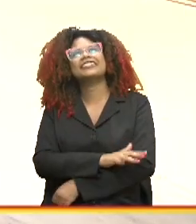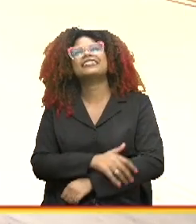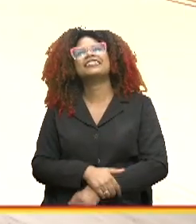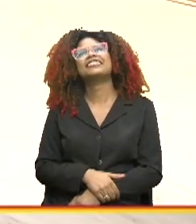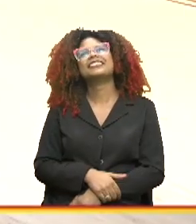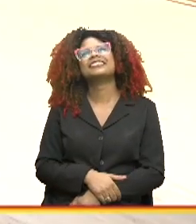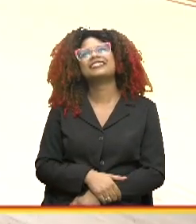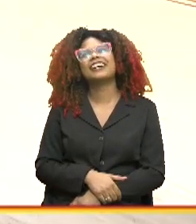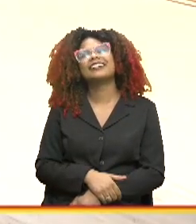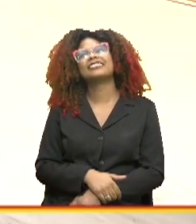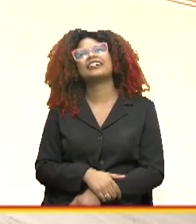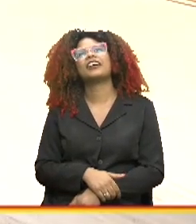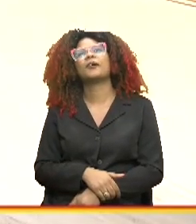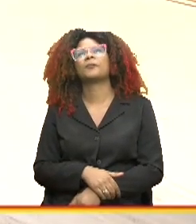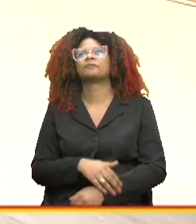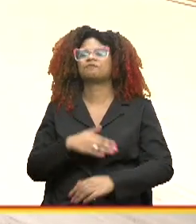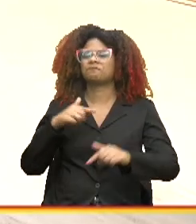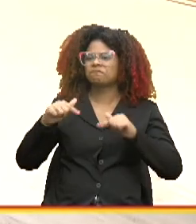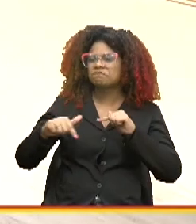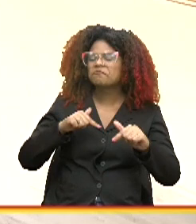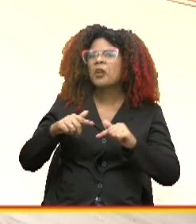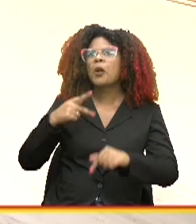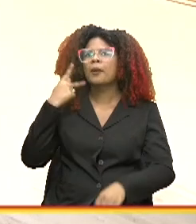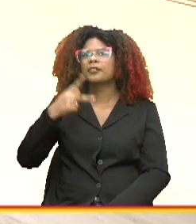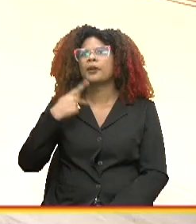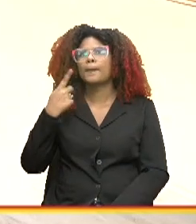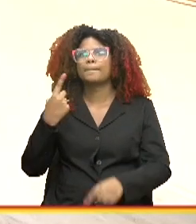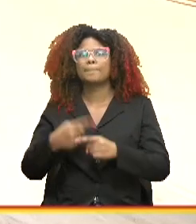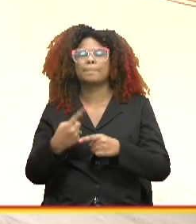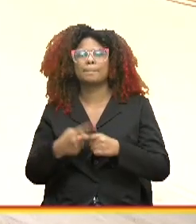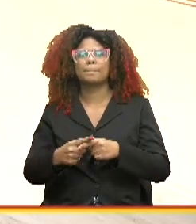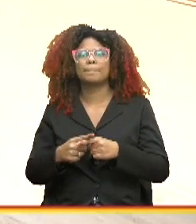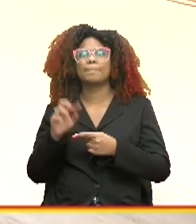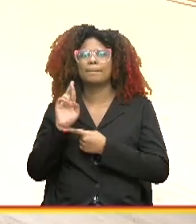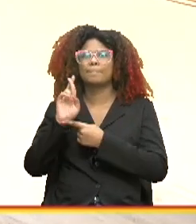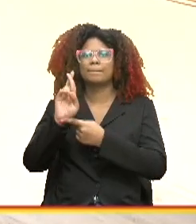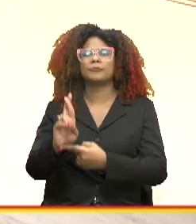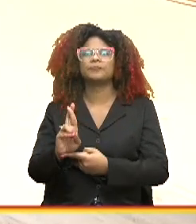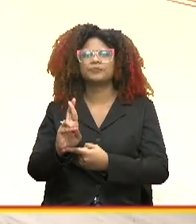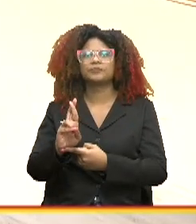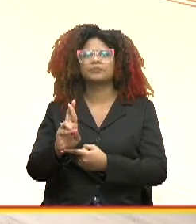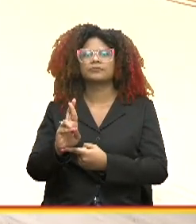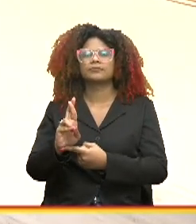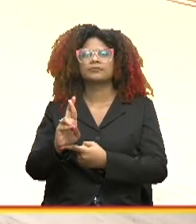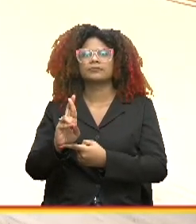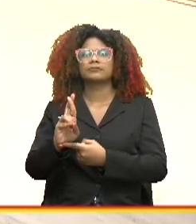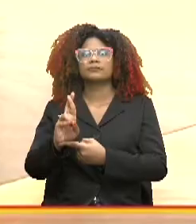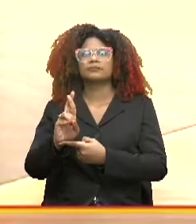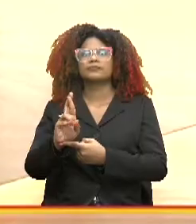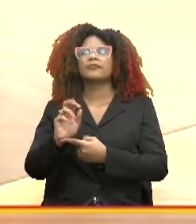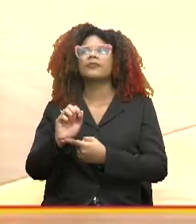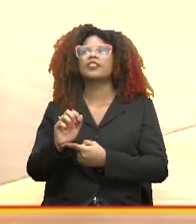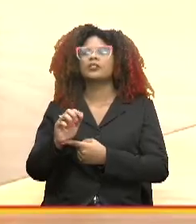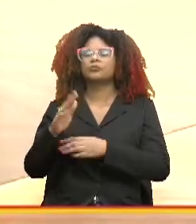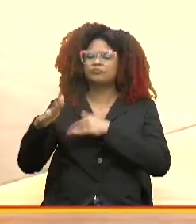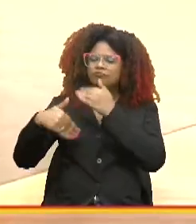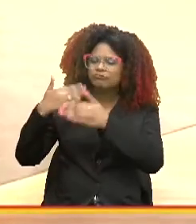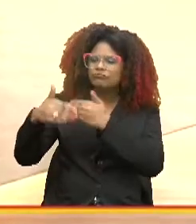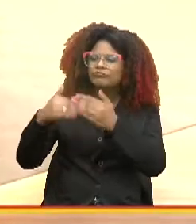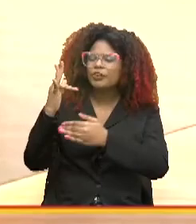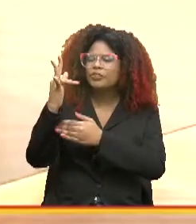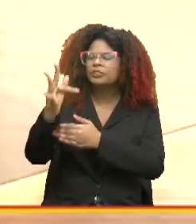acaba sendo até um ato político também né porque você tá tudo representa para os próximos que estão vindo aí